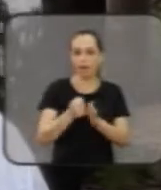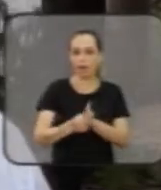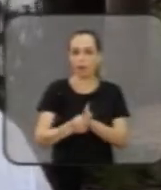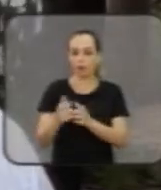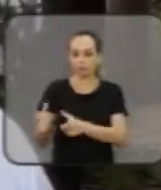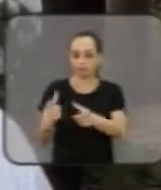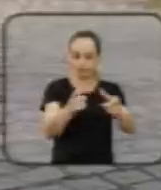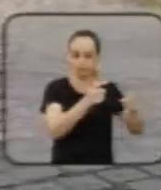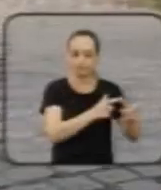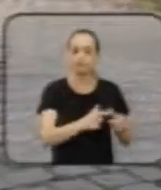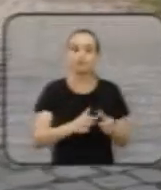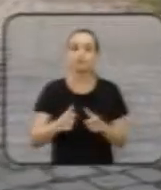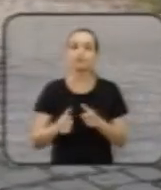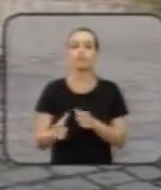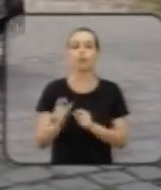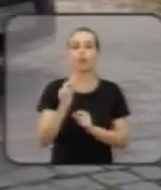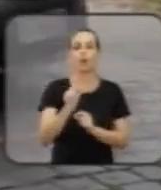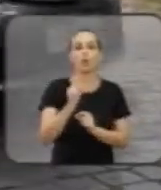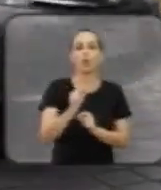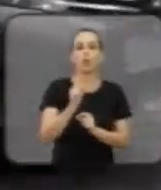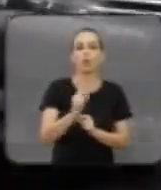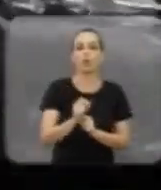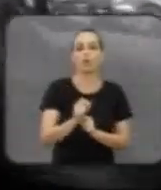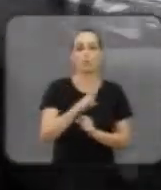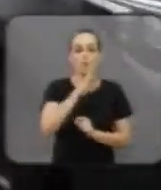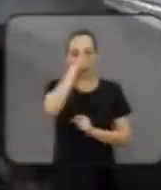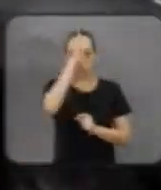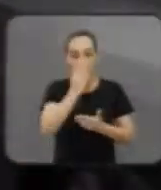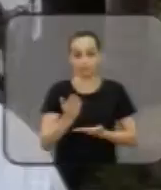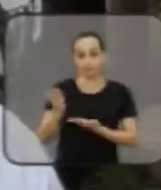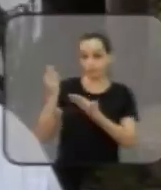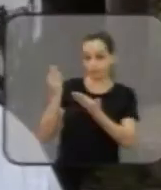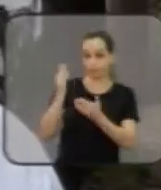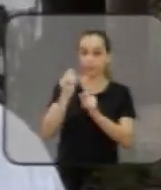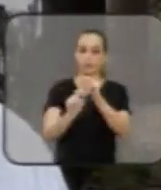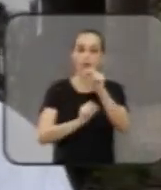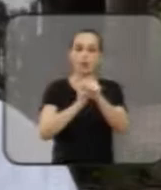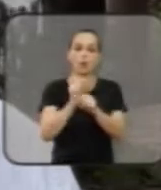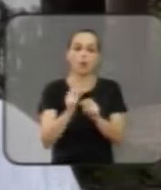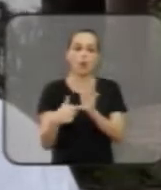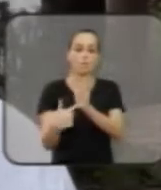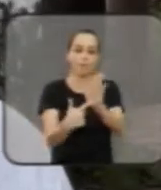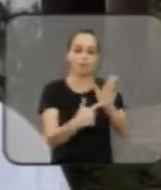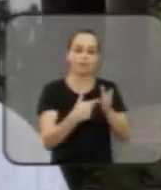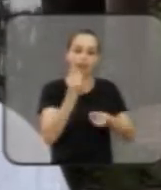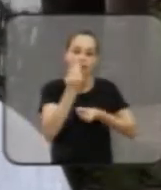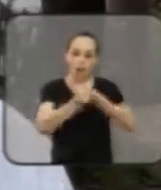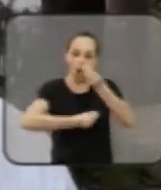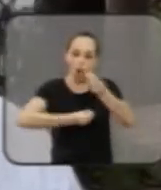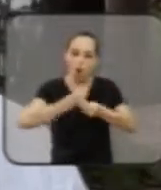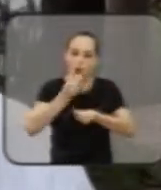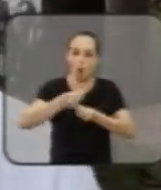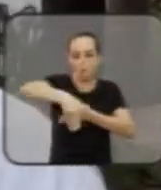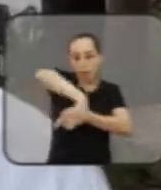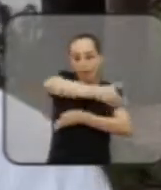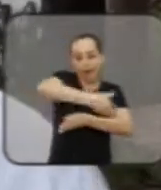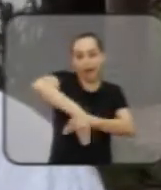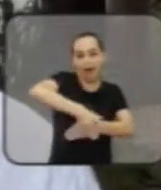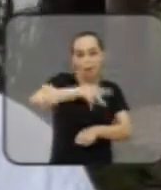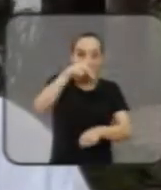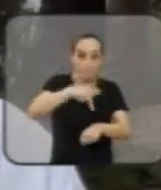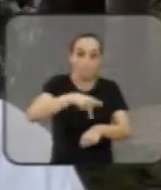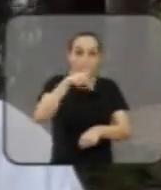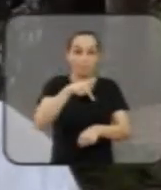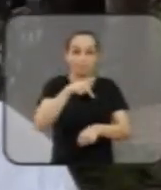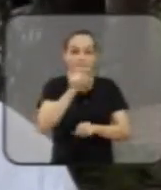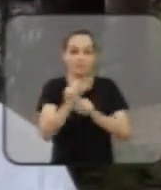principalmente aqui entre a Avenida Cristóvão Colombo e a Avenida São Geraldo. Eu gostaria de mostrar para você a situação dos paralelepípedos.